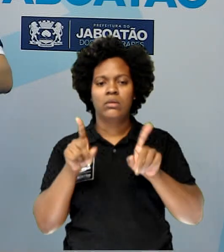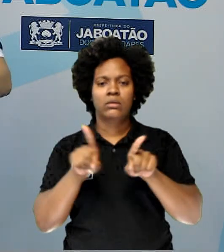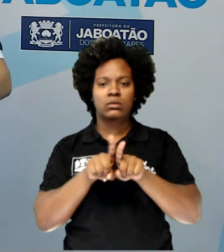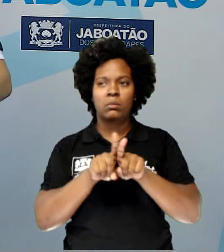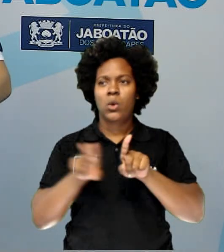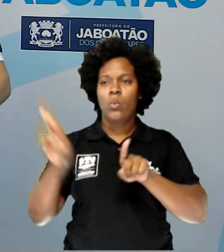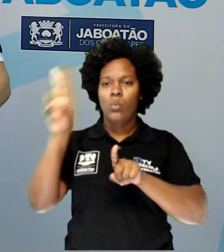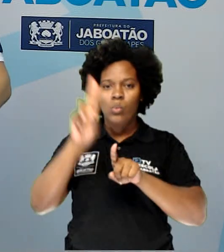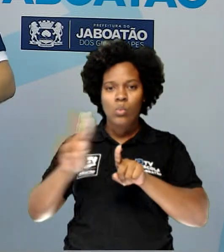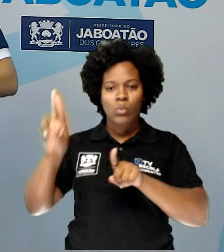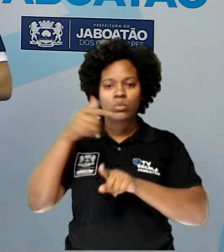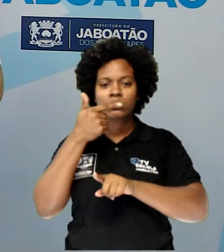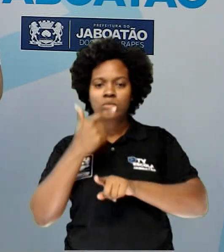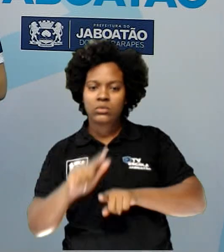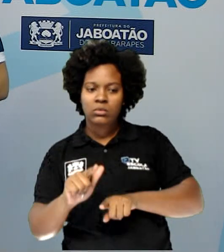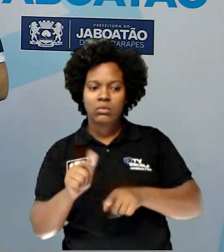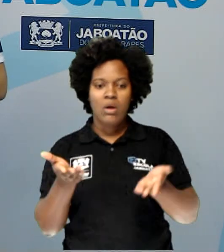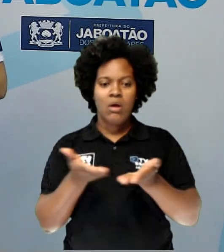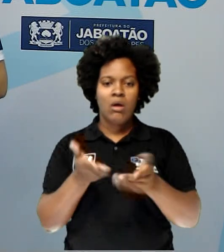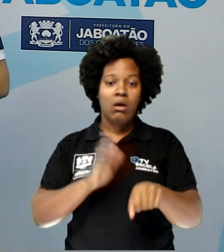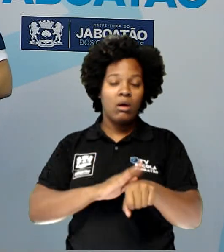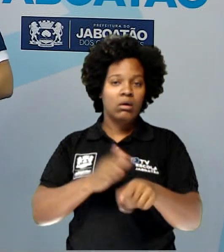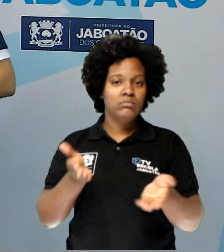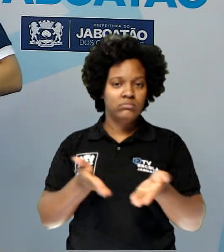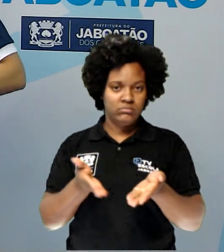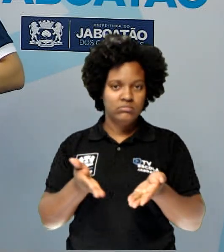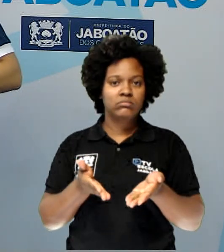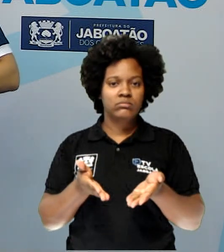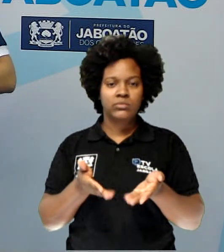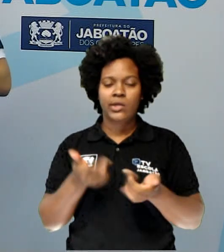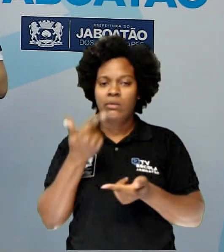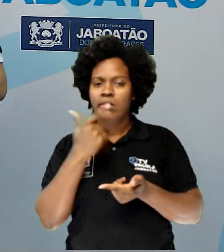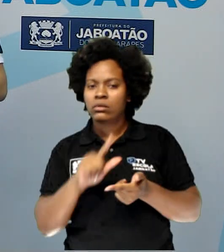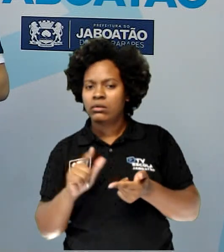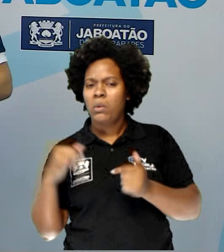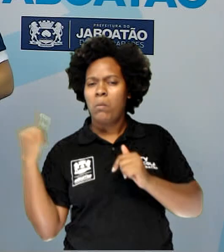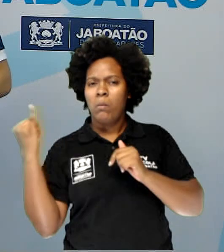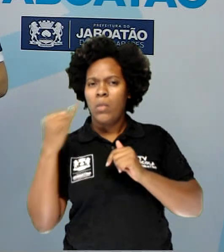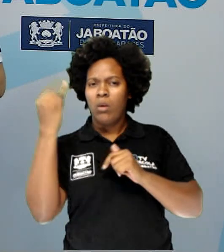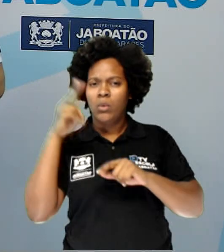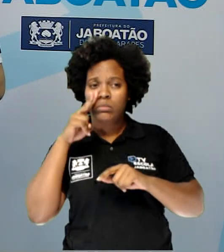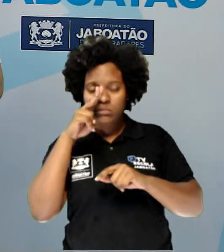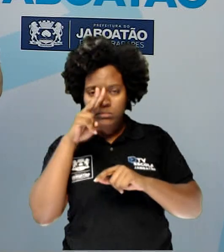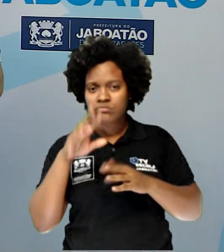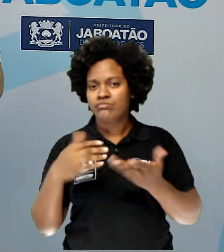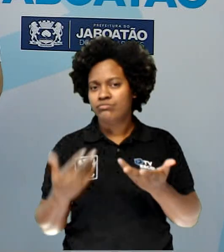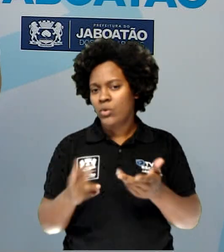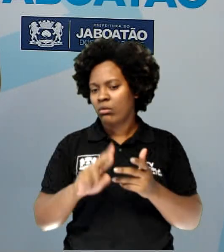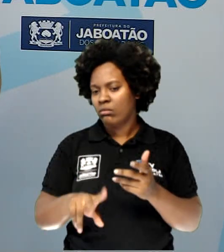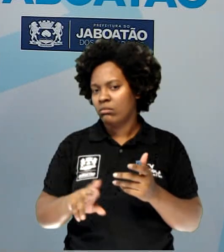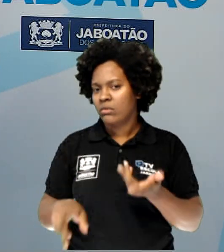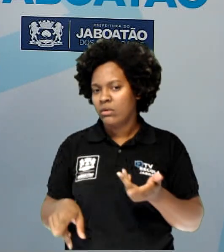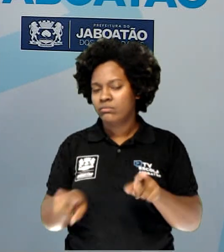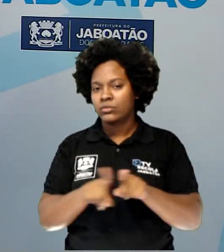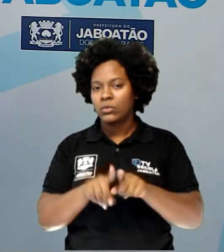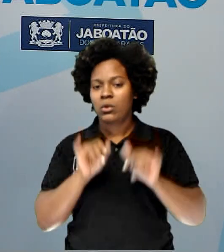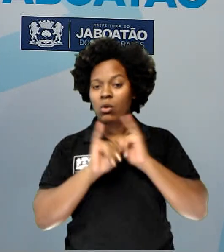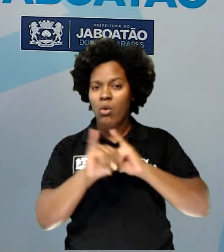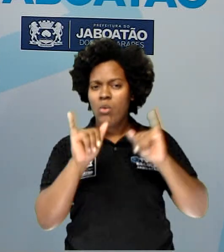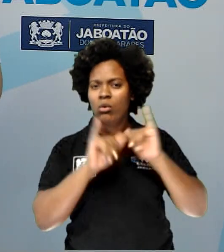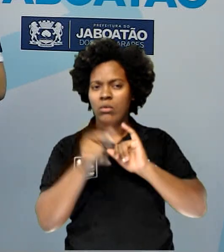nos momentos atuais, né, se essa língua é muito relevante ou não é. E também ele traz alguns dados